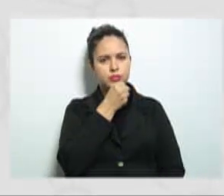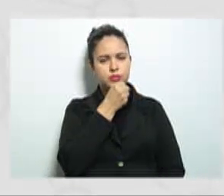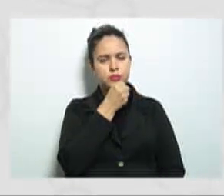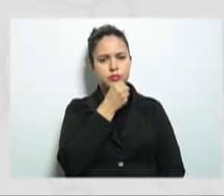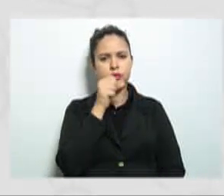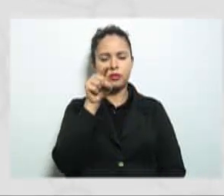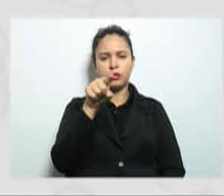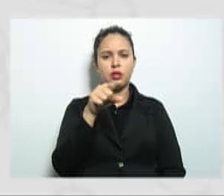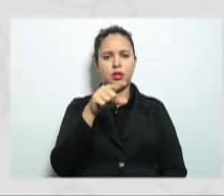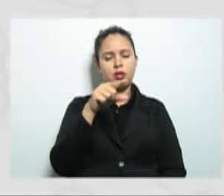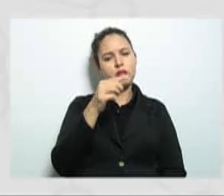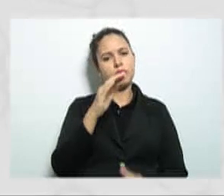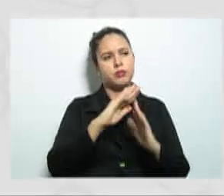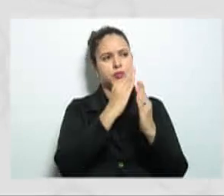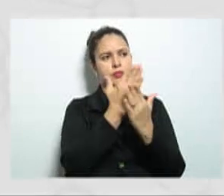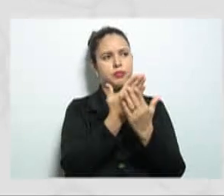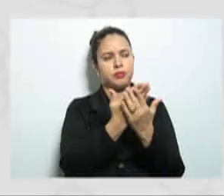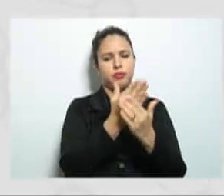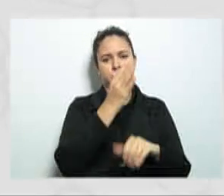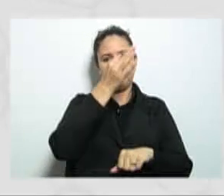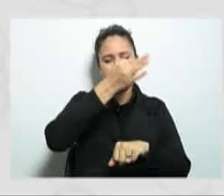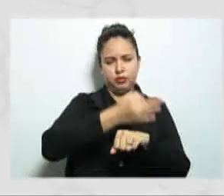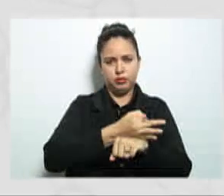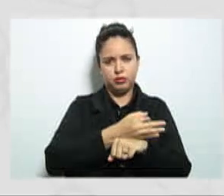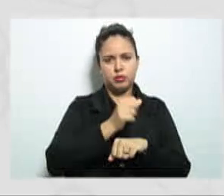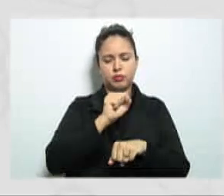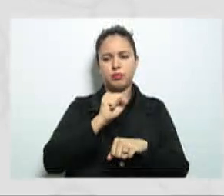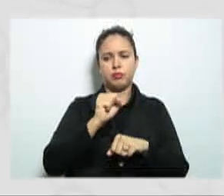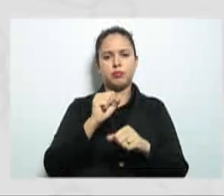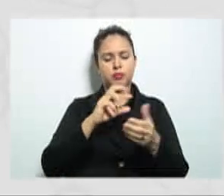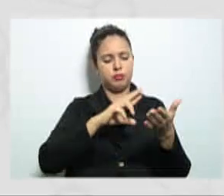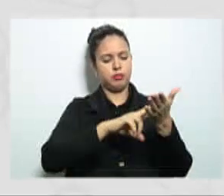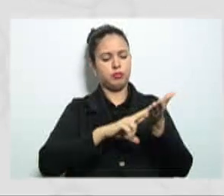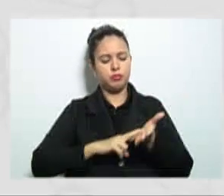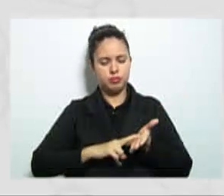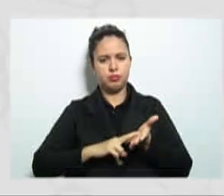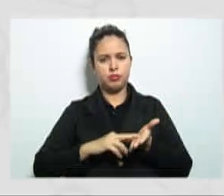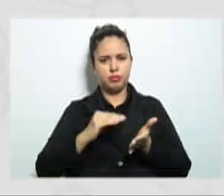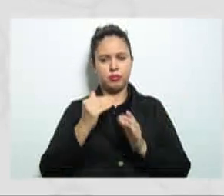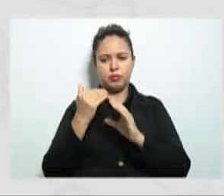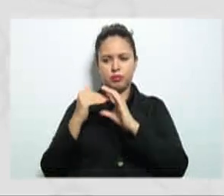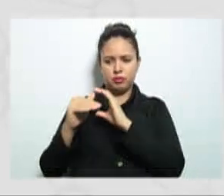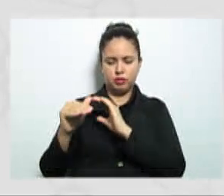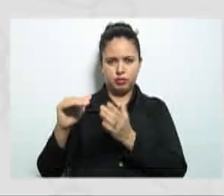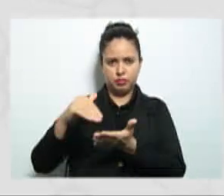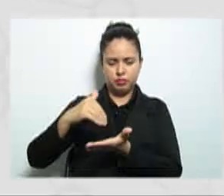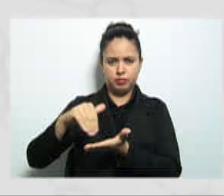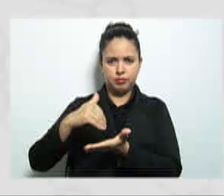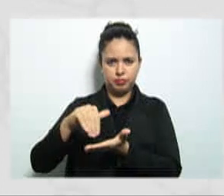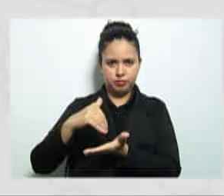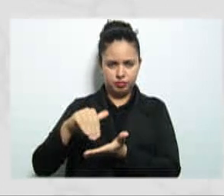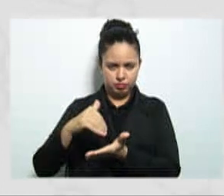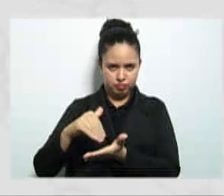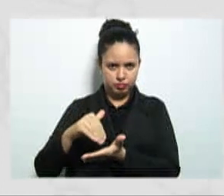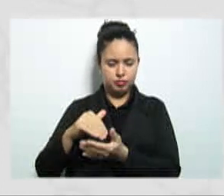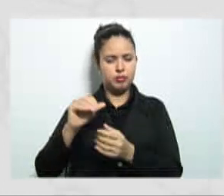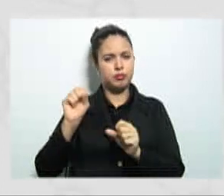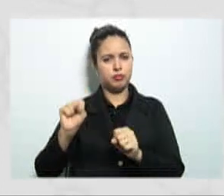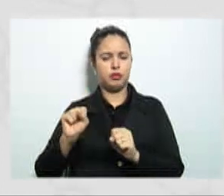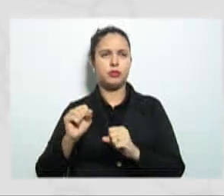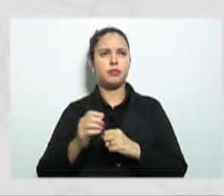secretaria escolar, né? A senhora coordenadora da secretaria escolar da escola, por exemplo, Marechal Cândido